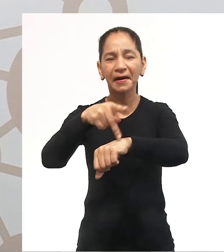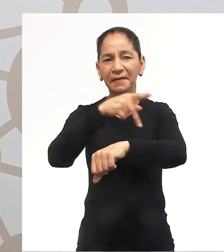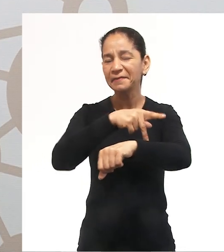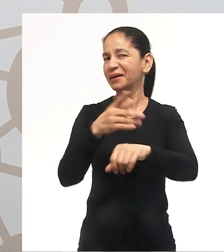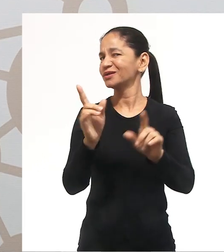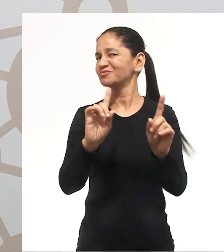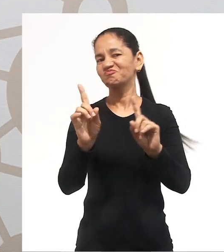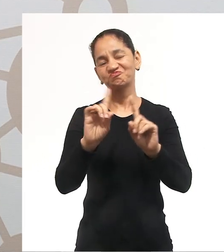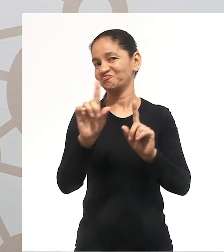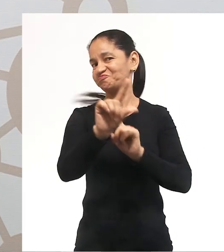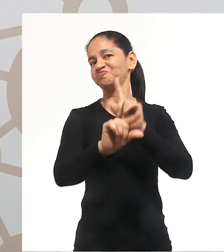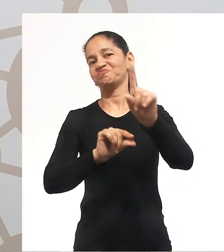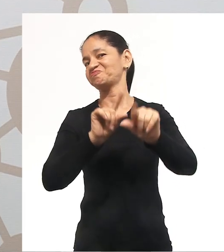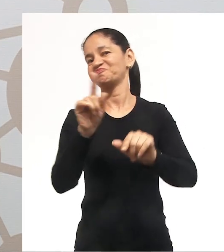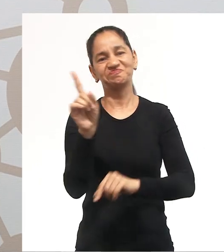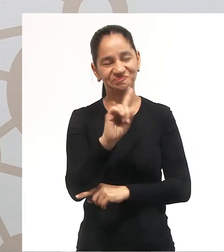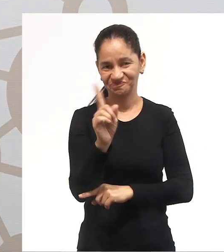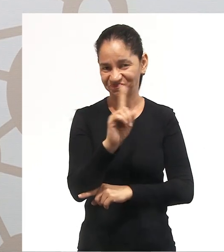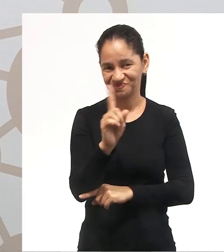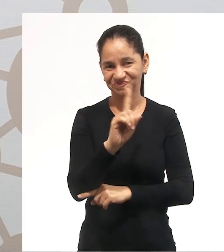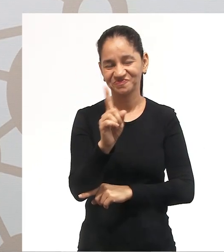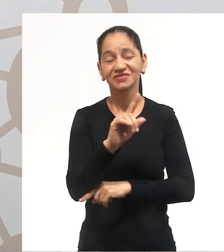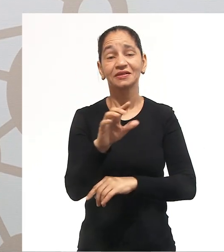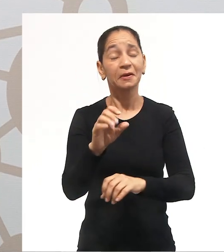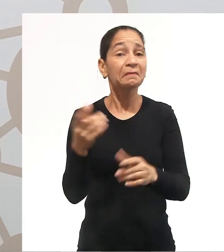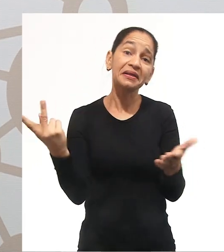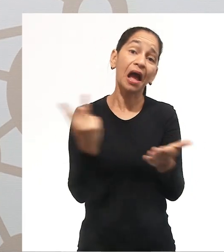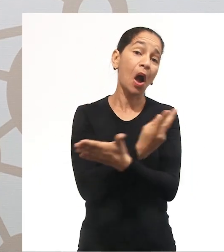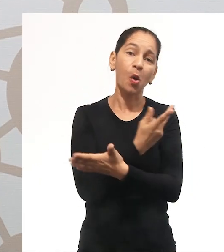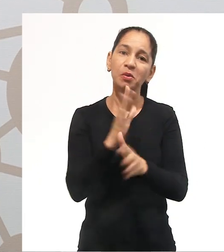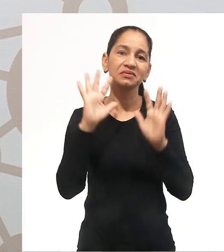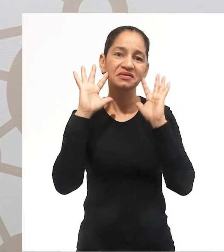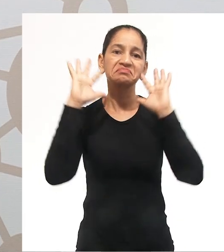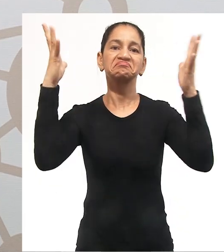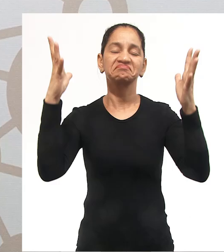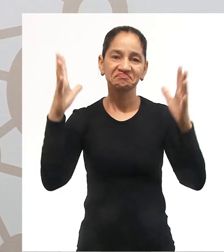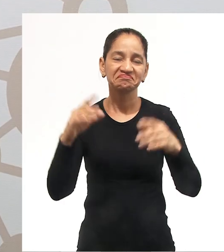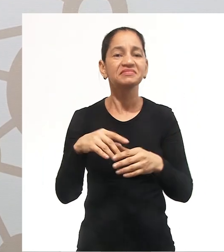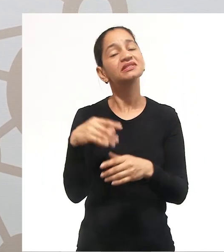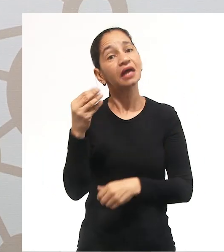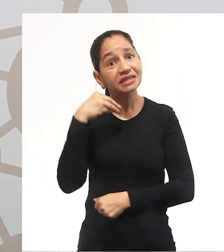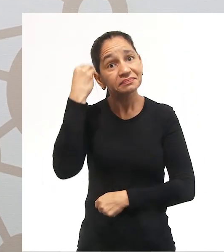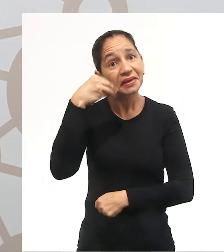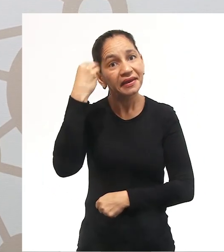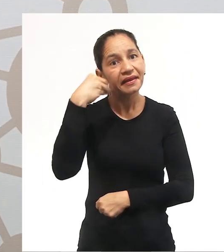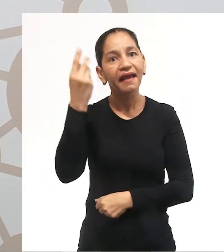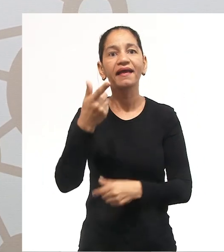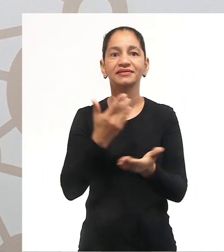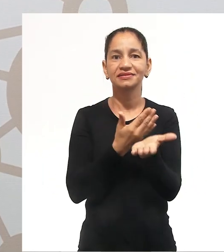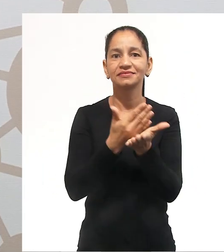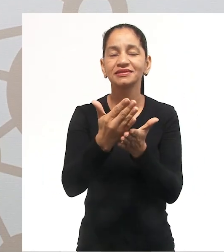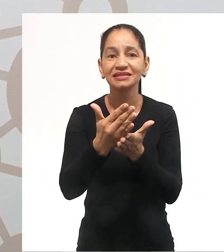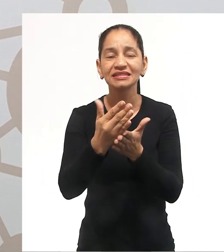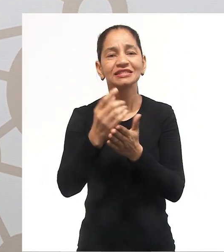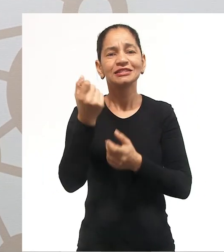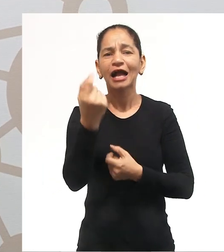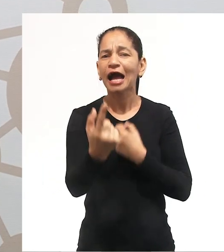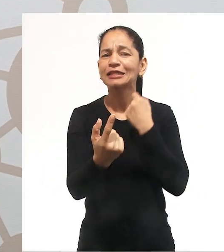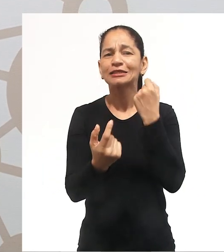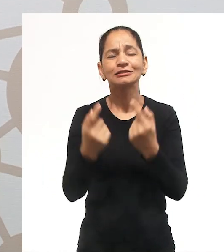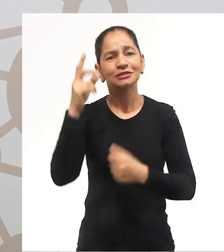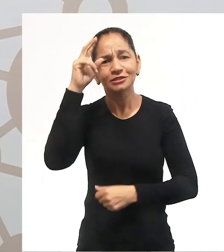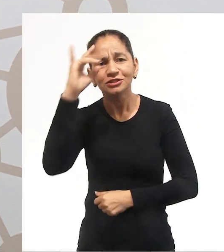que eu quis, pra minha vida, mas ele veio para mim e eu abracei, claro, com certeza, e eu me apaixono a